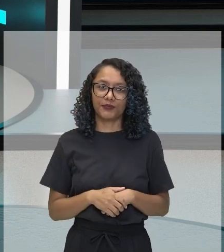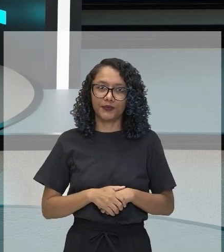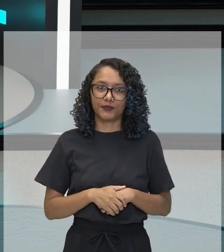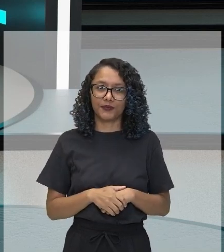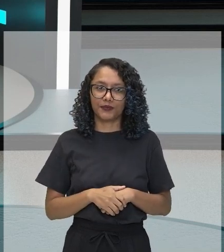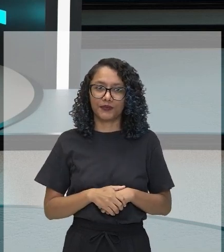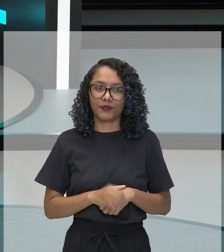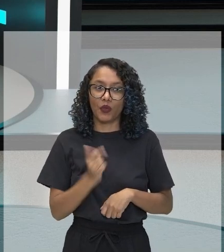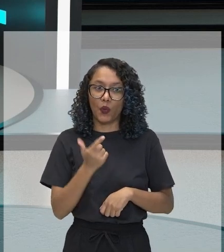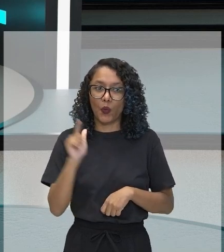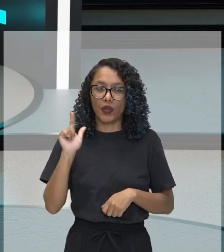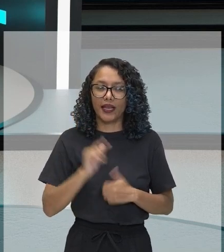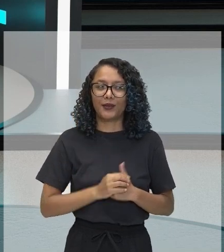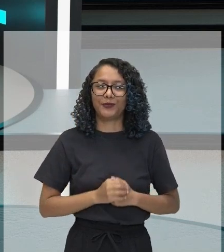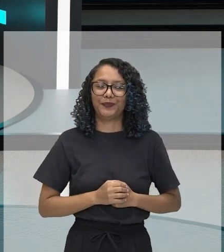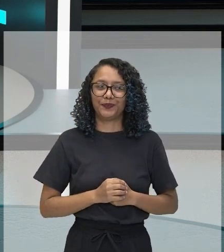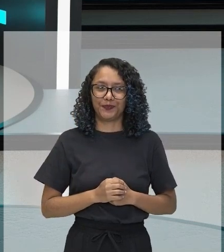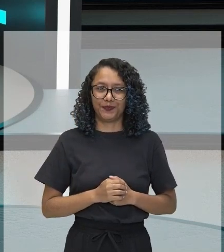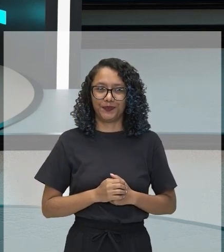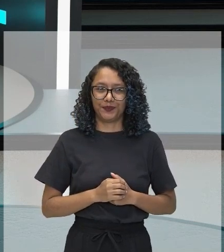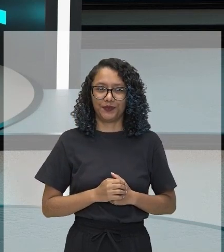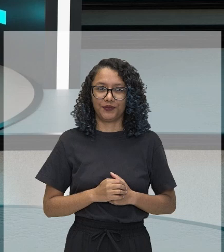Vamos ver uma outra região?